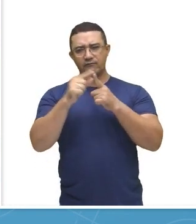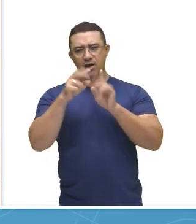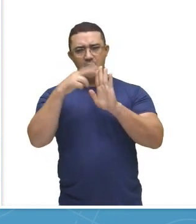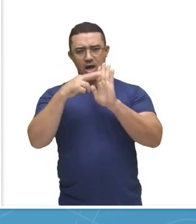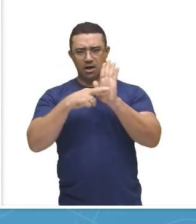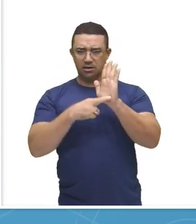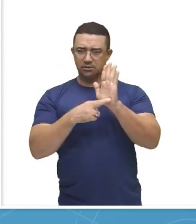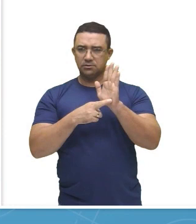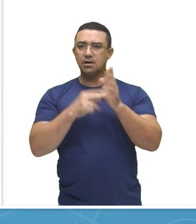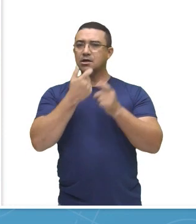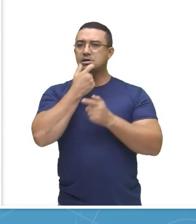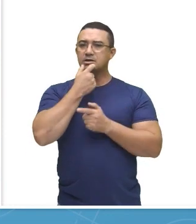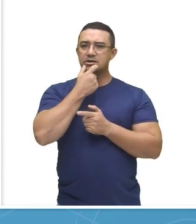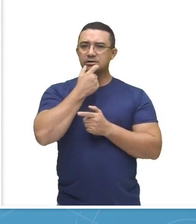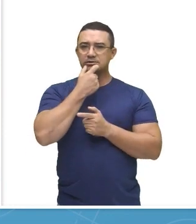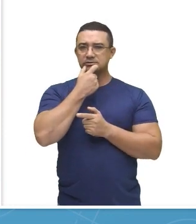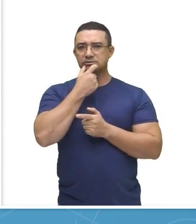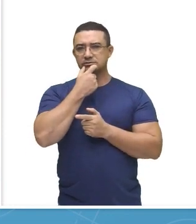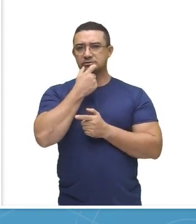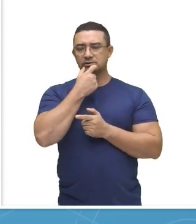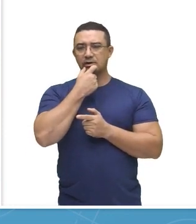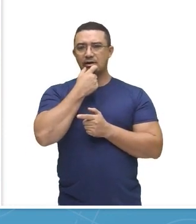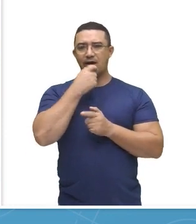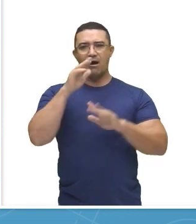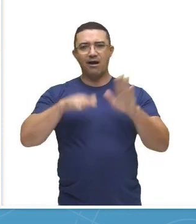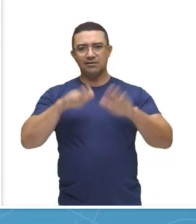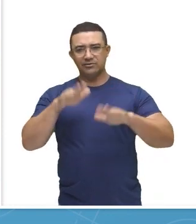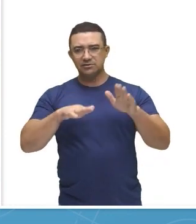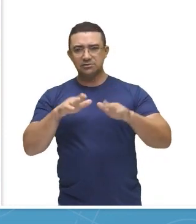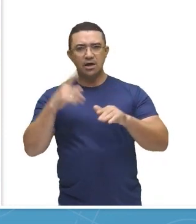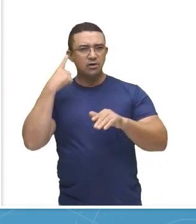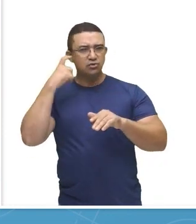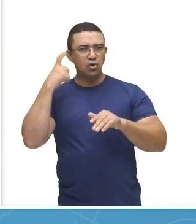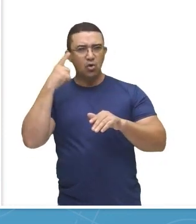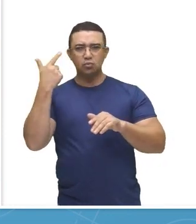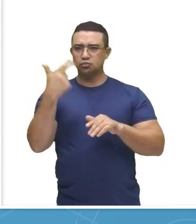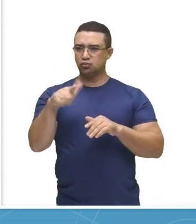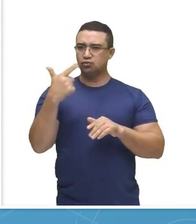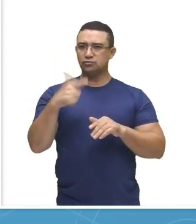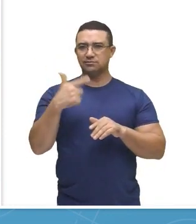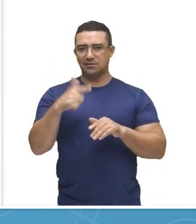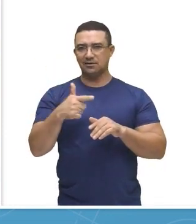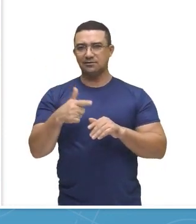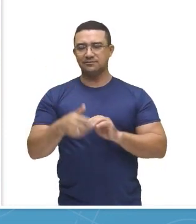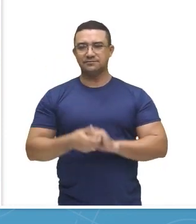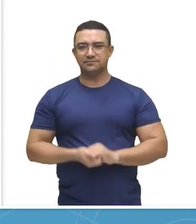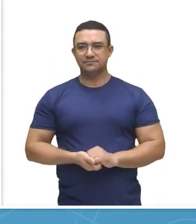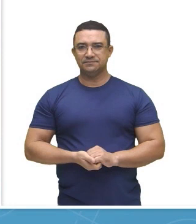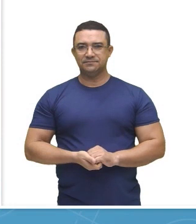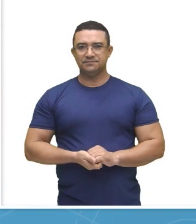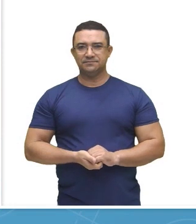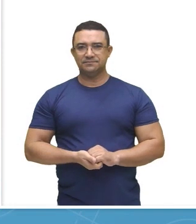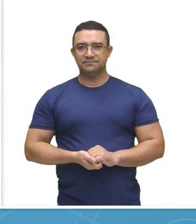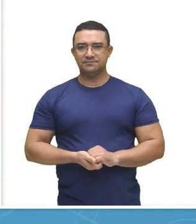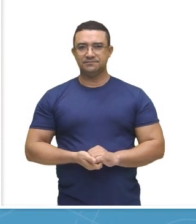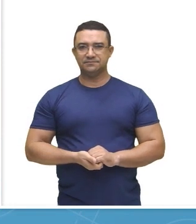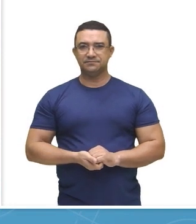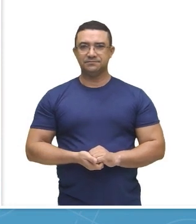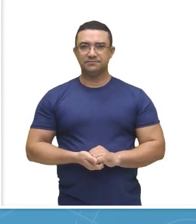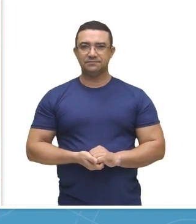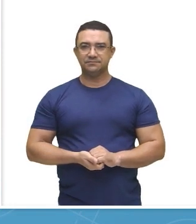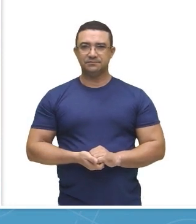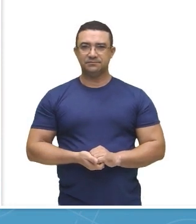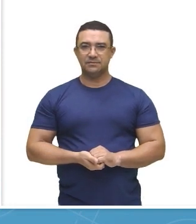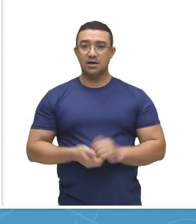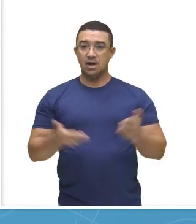palavras tem várias letras, várias consoantes, às vezes a gente omite, a gente não fala, mas tá escrito lá, tem que escrever, right? E agora eu vou pegar